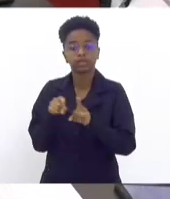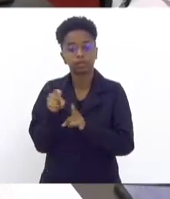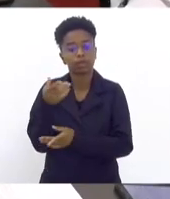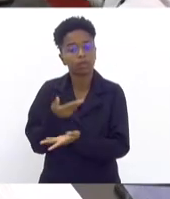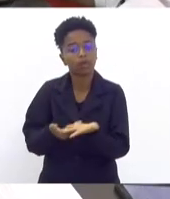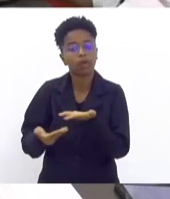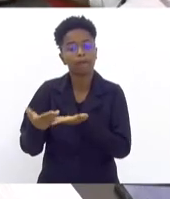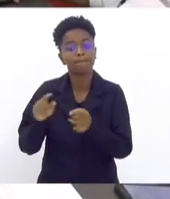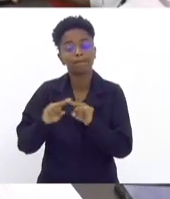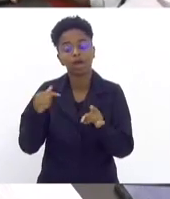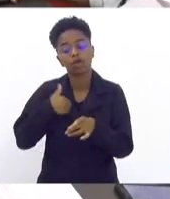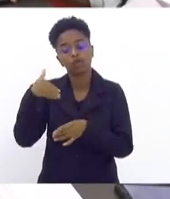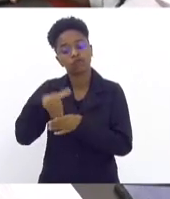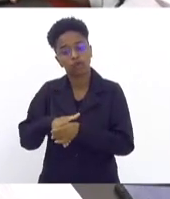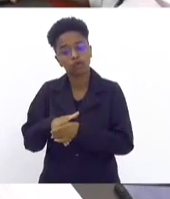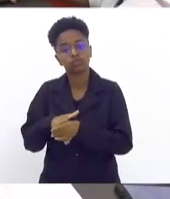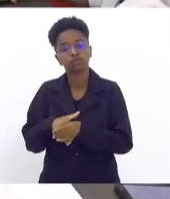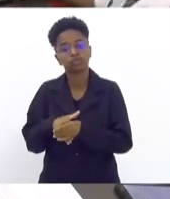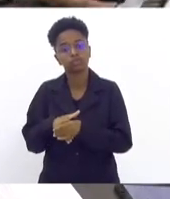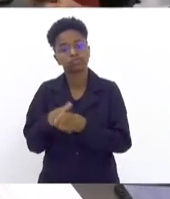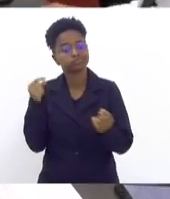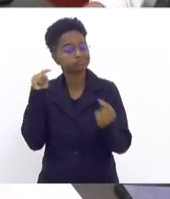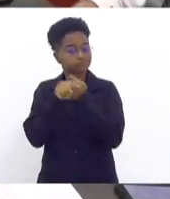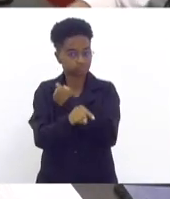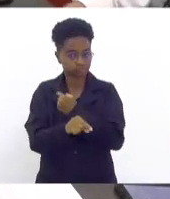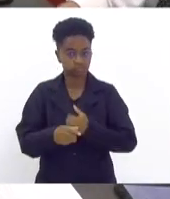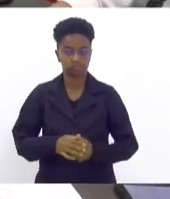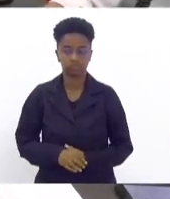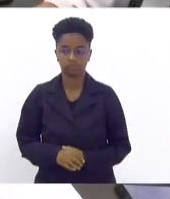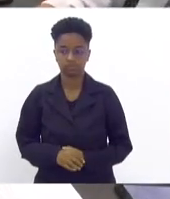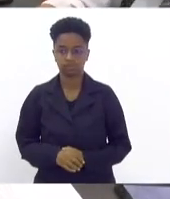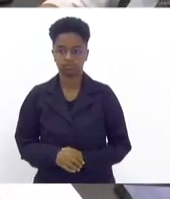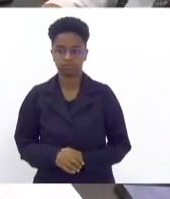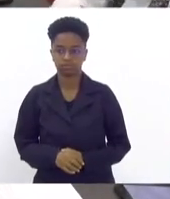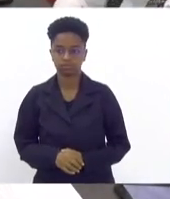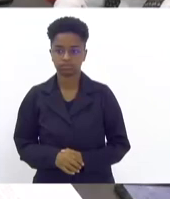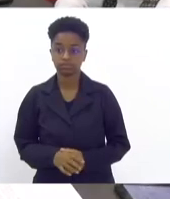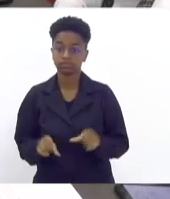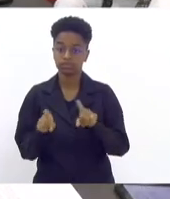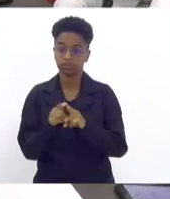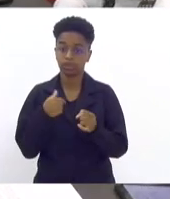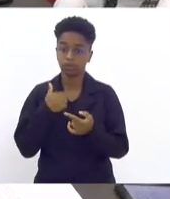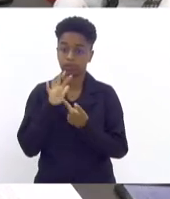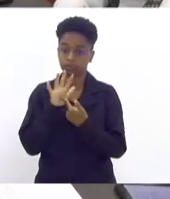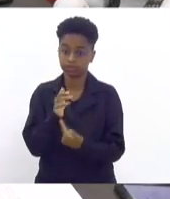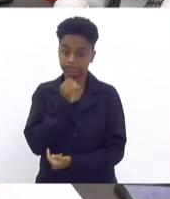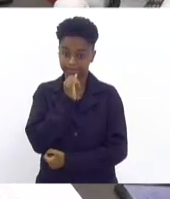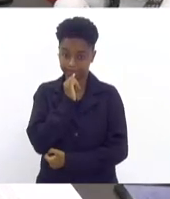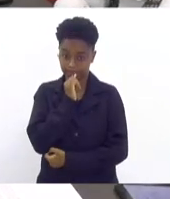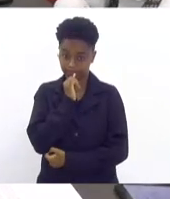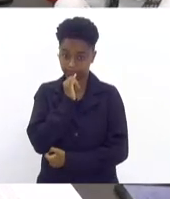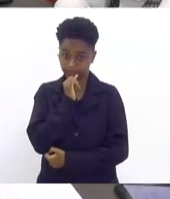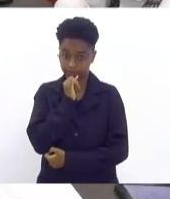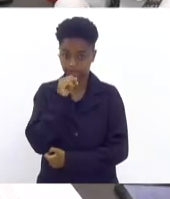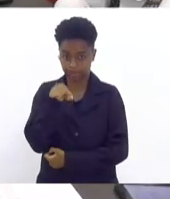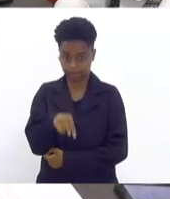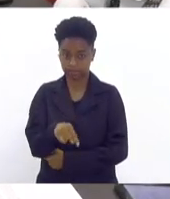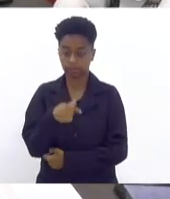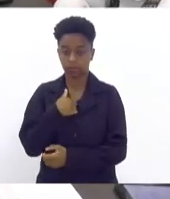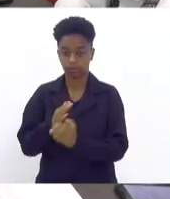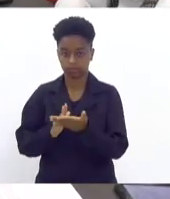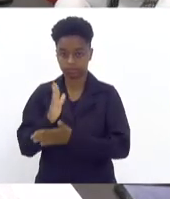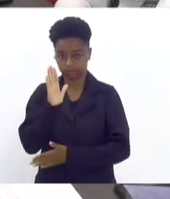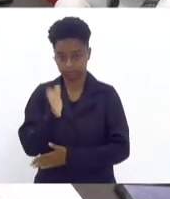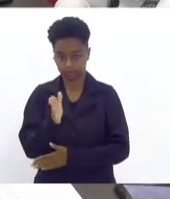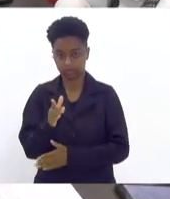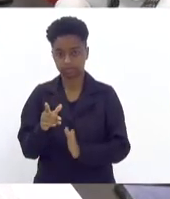compartilho, mas voto com o relator da divergência. Eu queria até citar um exemplo com essa casa. Eu aprovei um projeto de